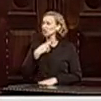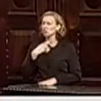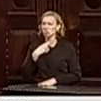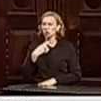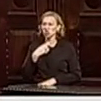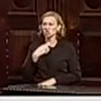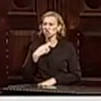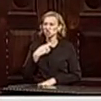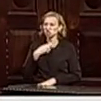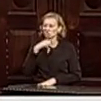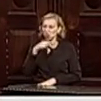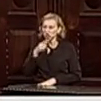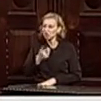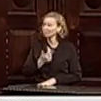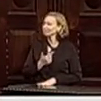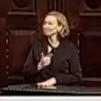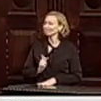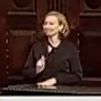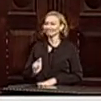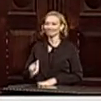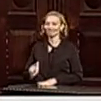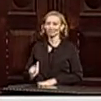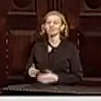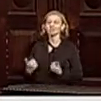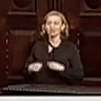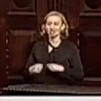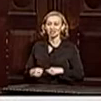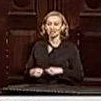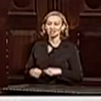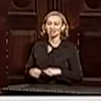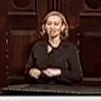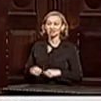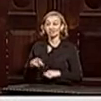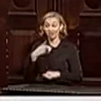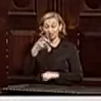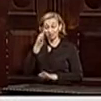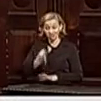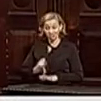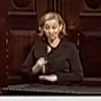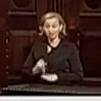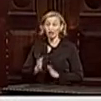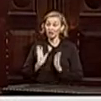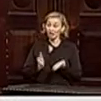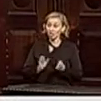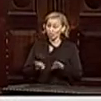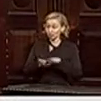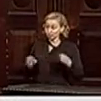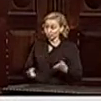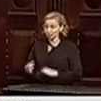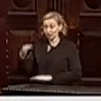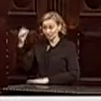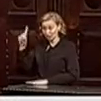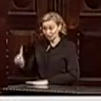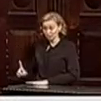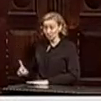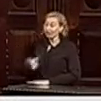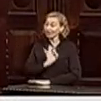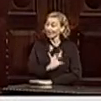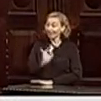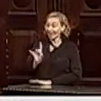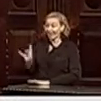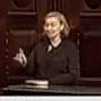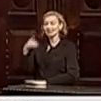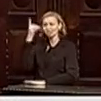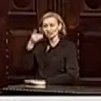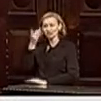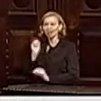dúvidas sobre as decisões que venham a ser tomadas de agora em diante pela mesa diretora e cada um dos deputados tem